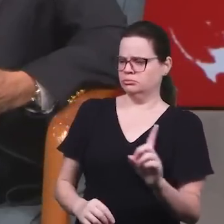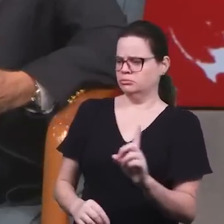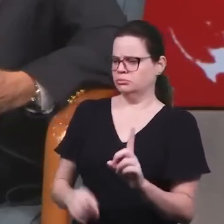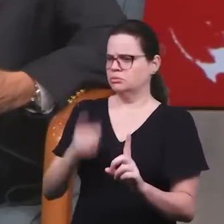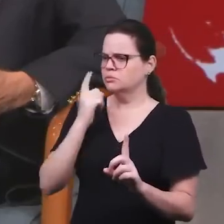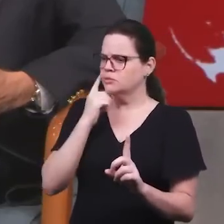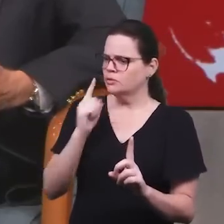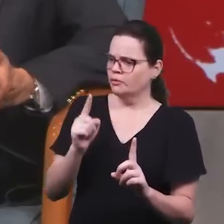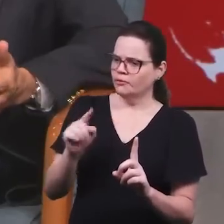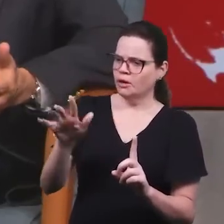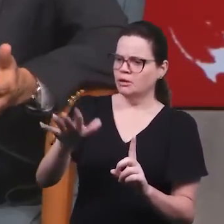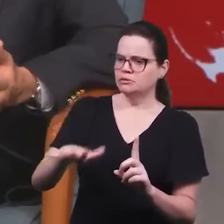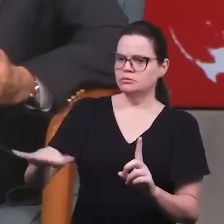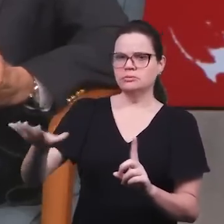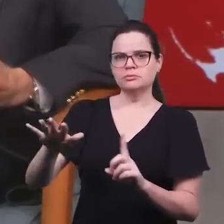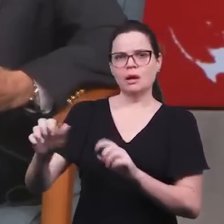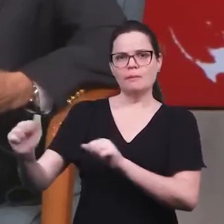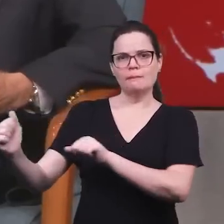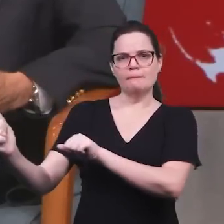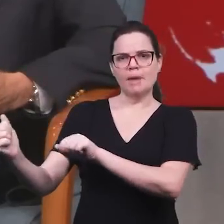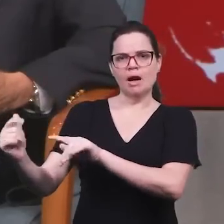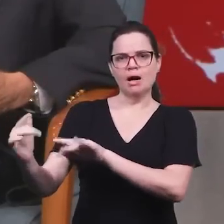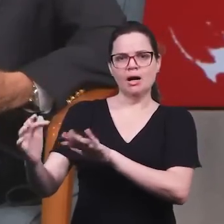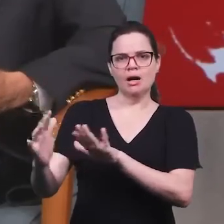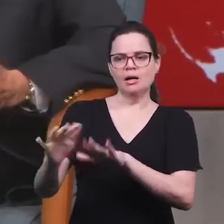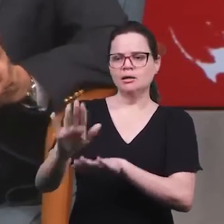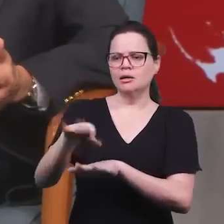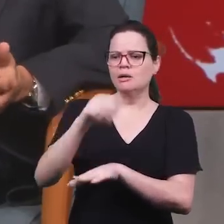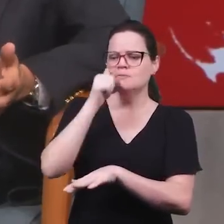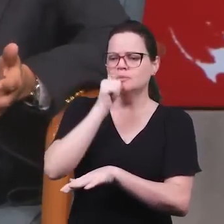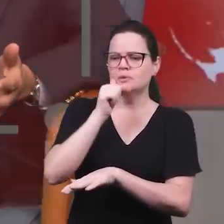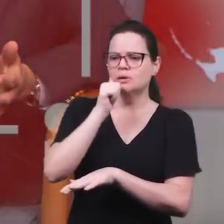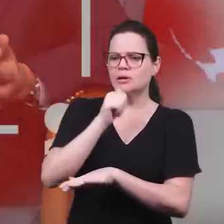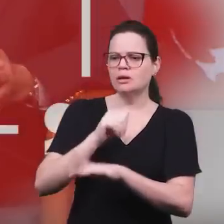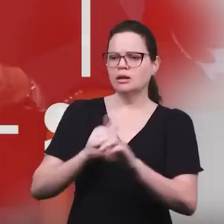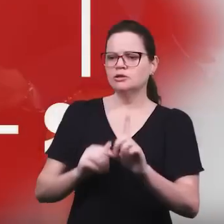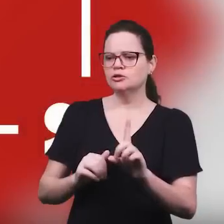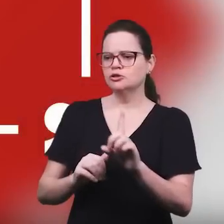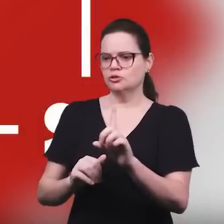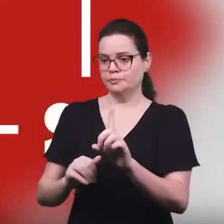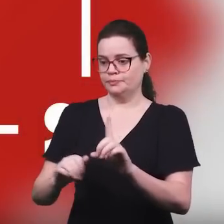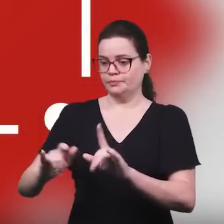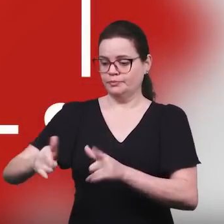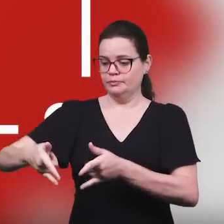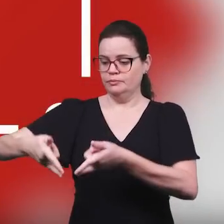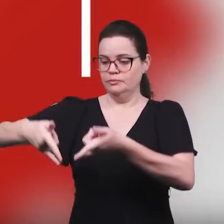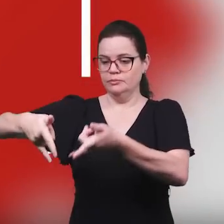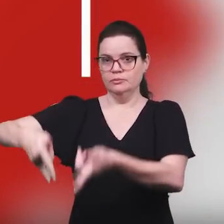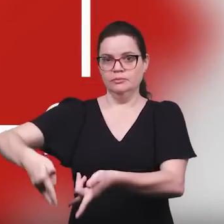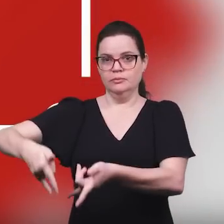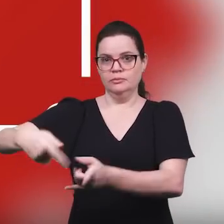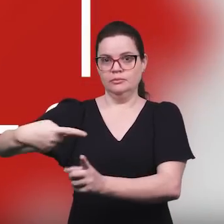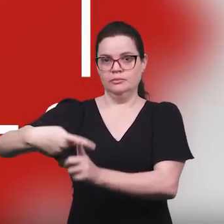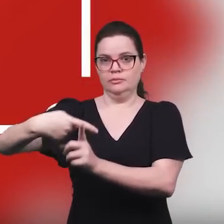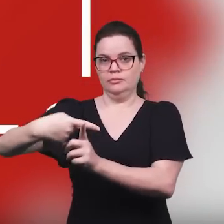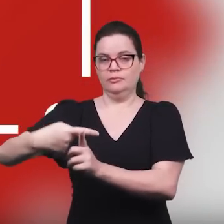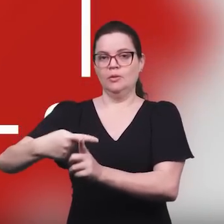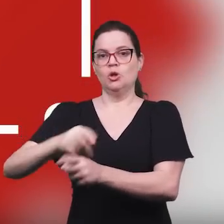cortejo, se aproxima daquela mulher e toca, no